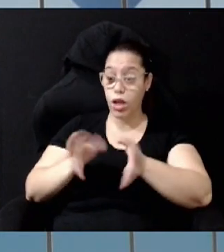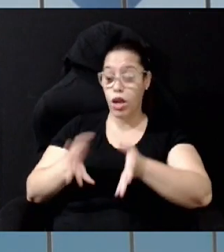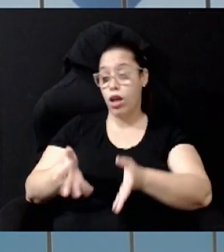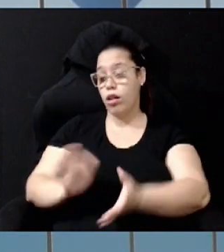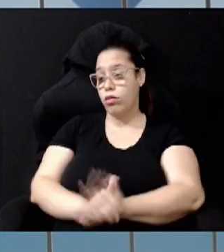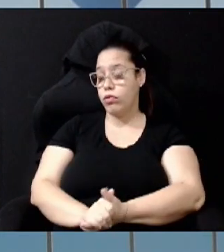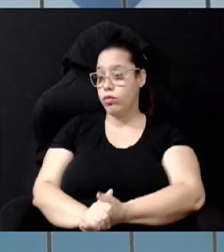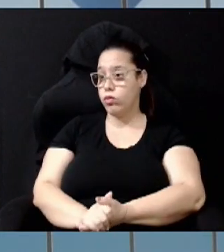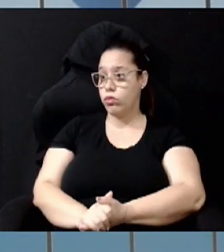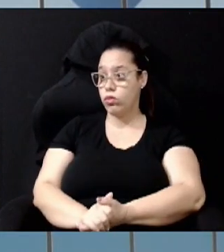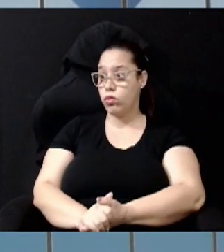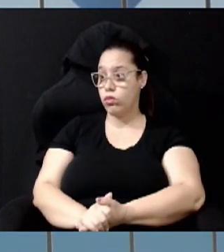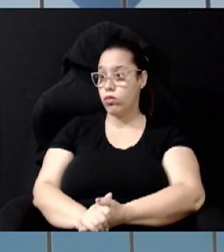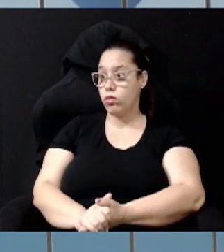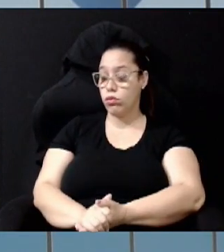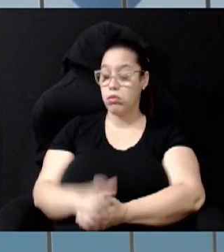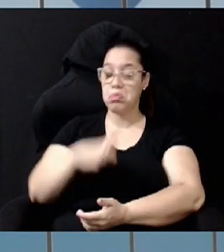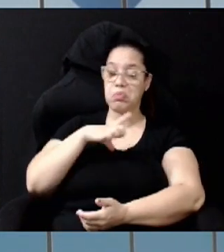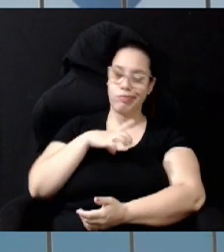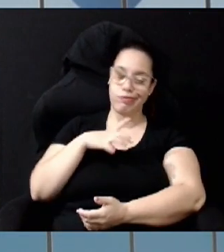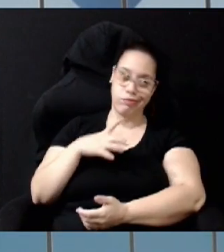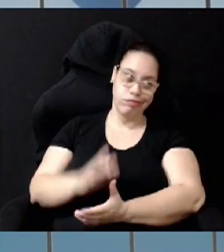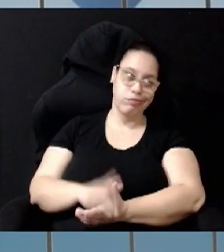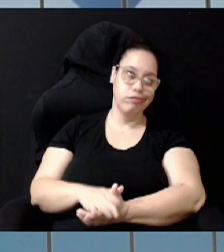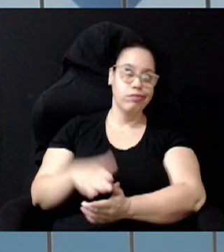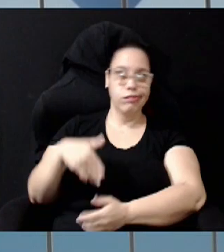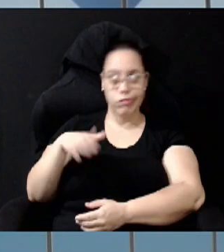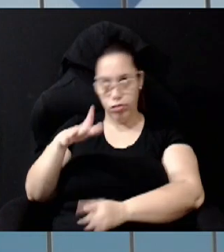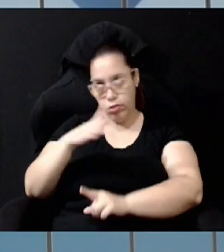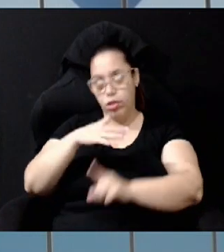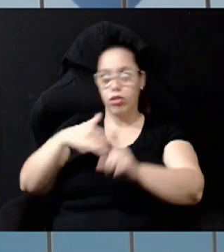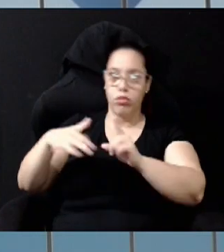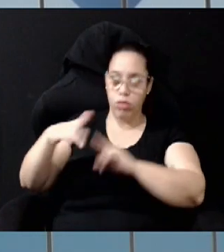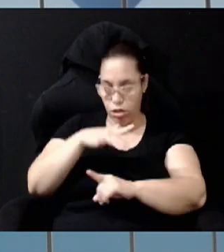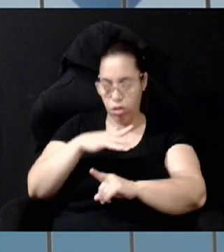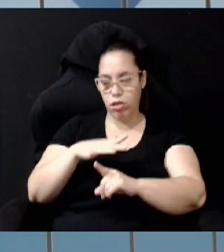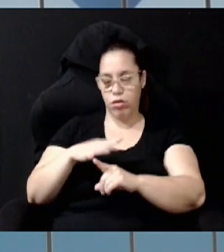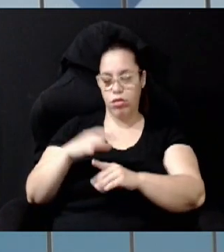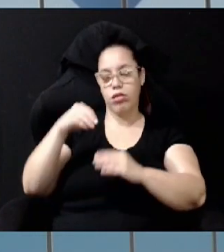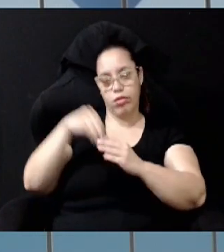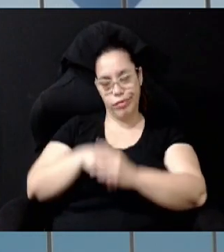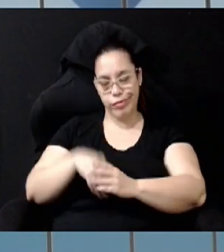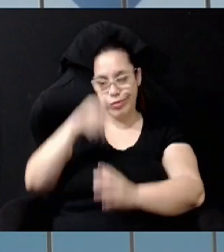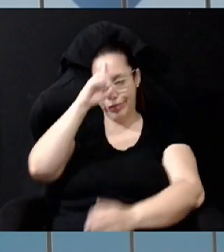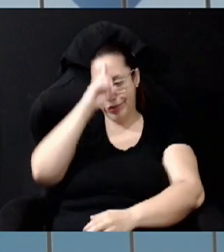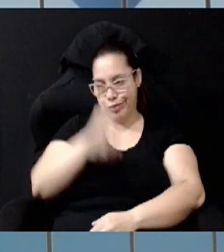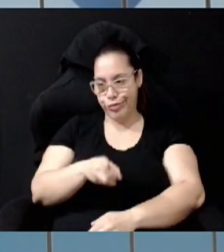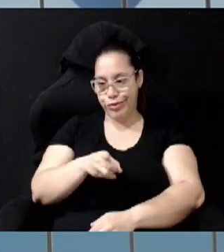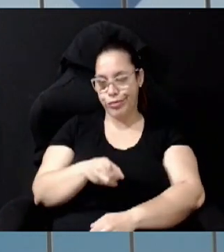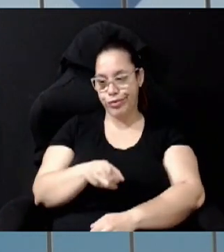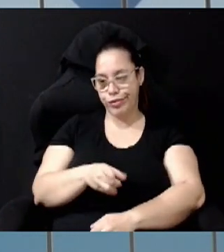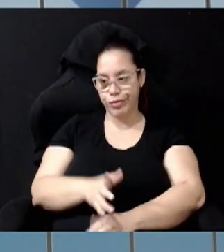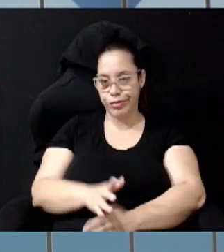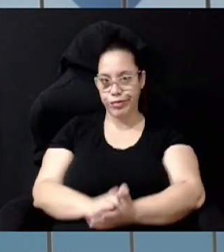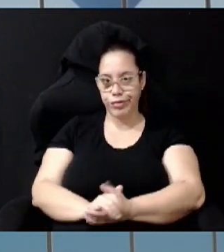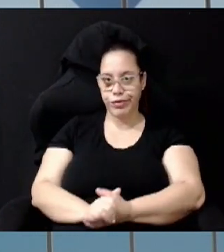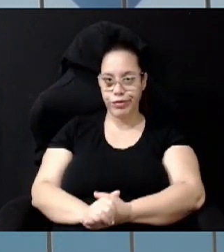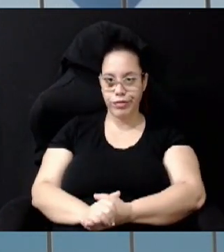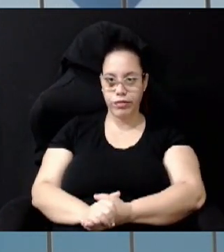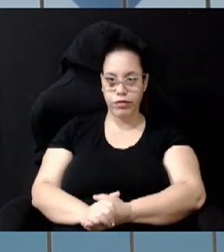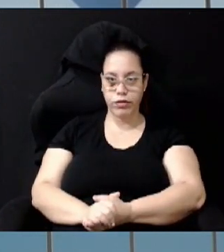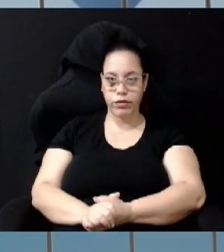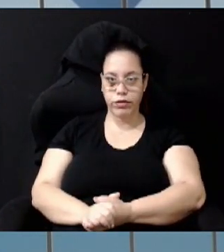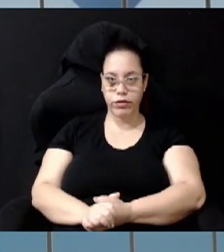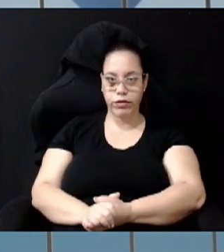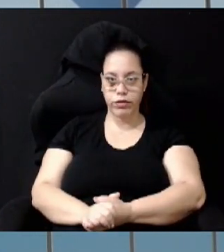tem que incorporar muito ainda as questões ambientais dentro das decisões, de uma perspectiva mesmo de